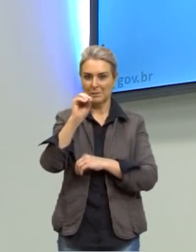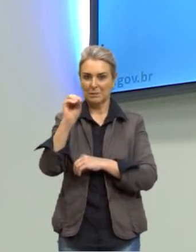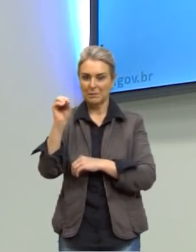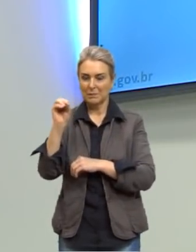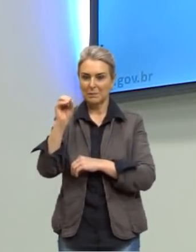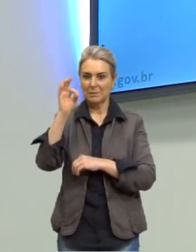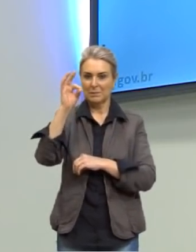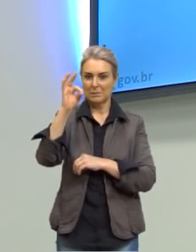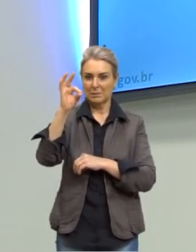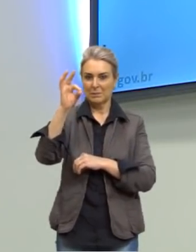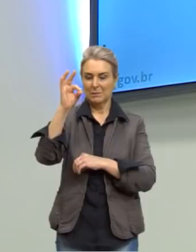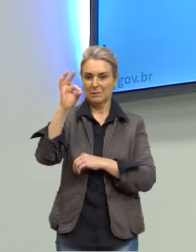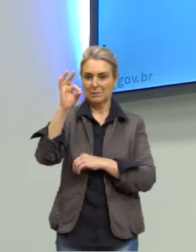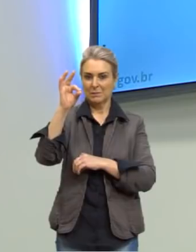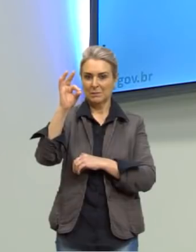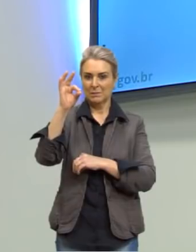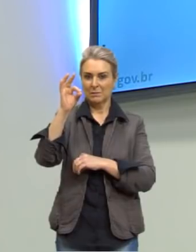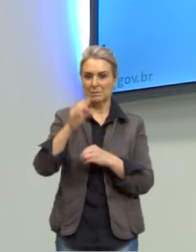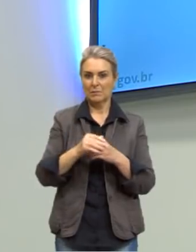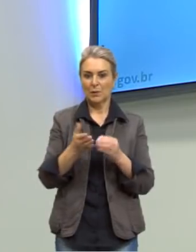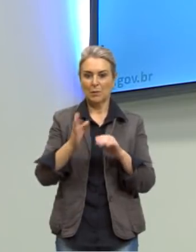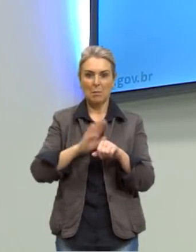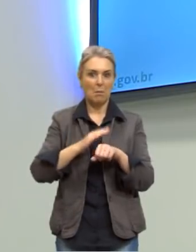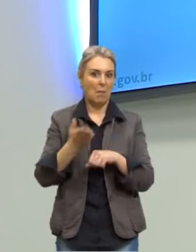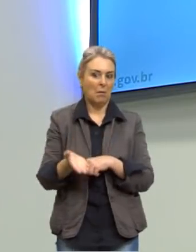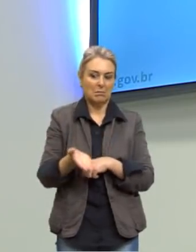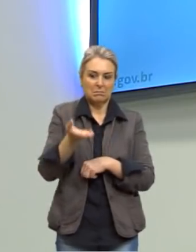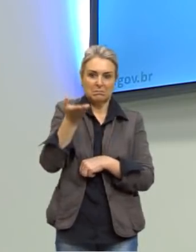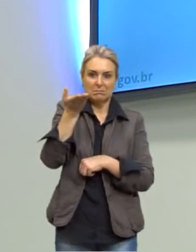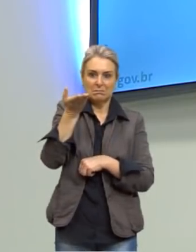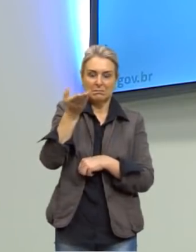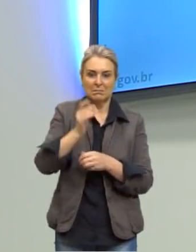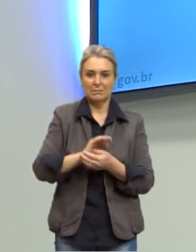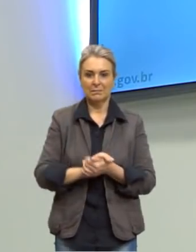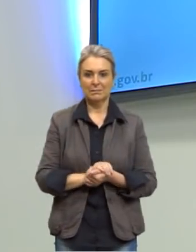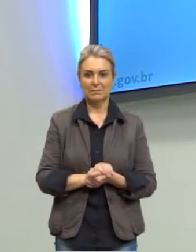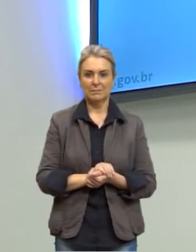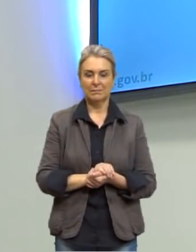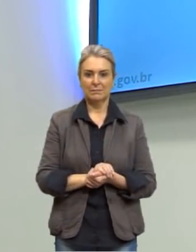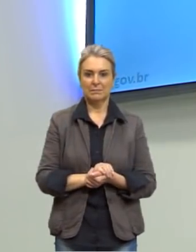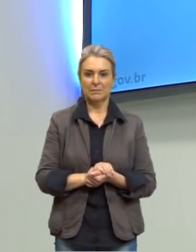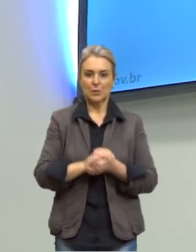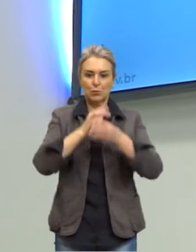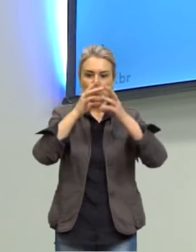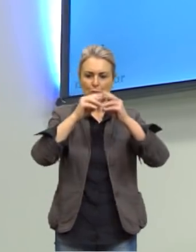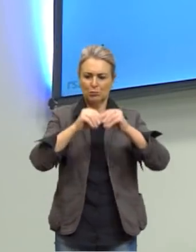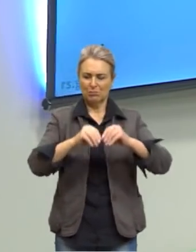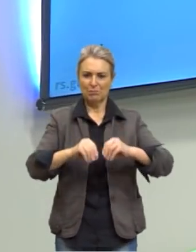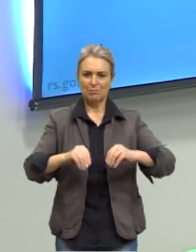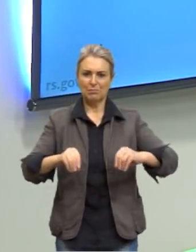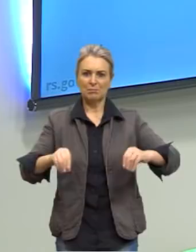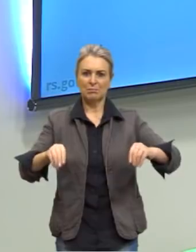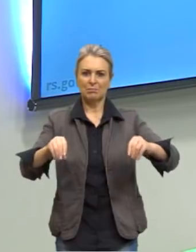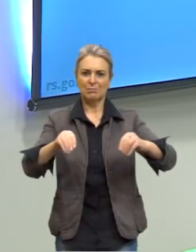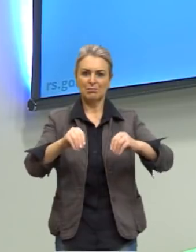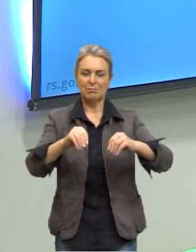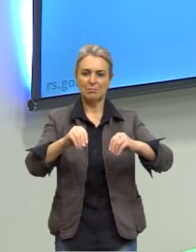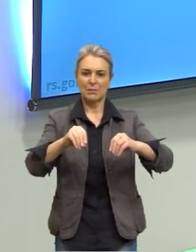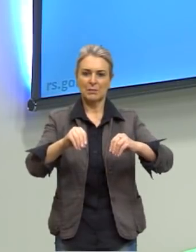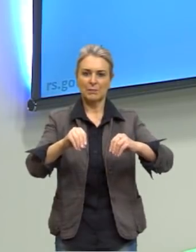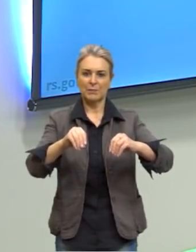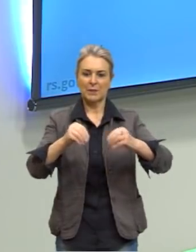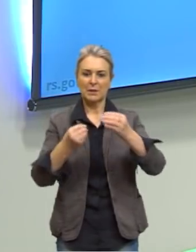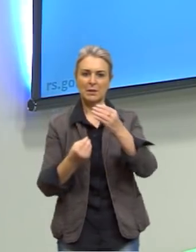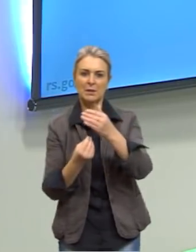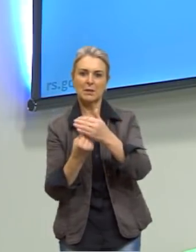seja uma temperatura é muito mais elevado tranquilo solubilidade além do ponto de